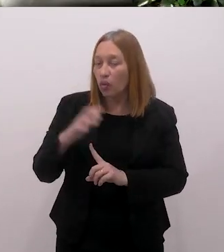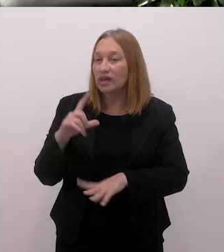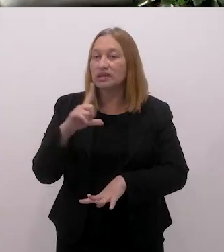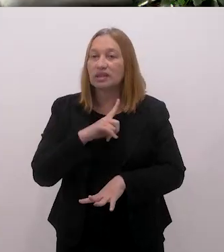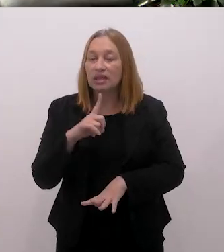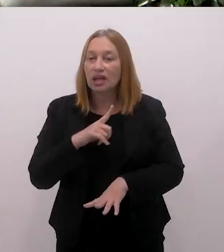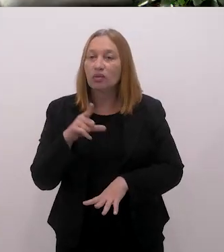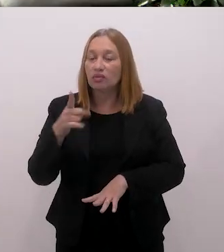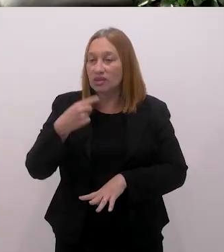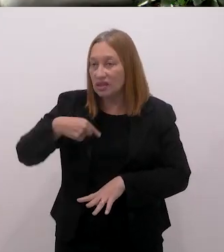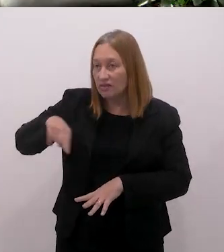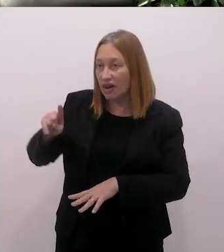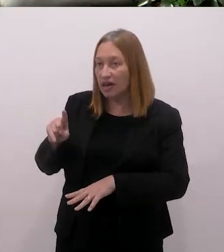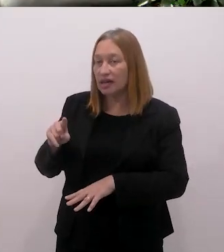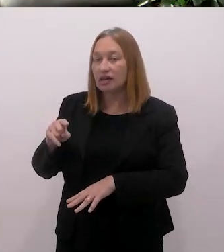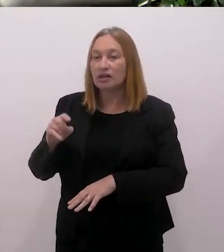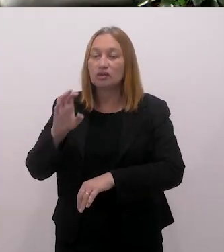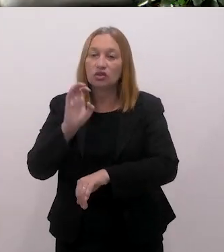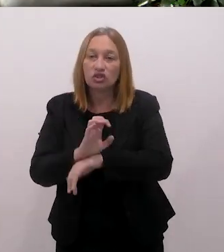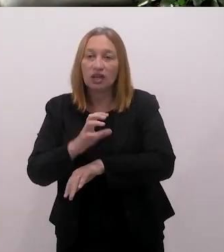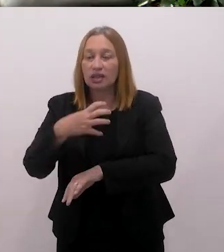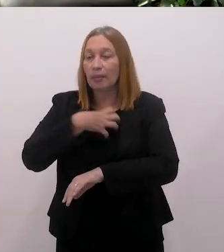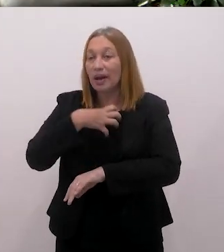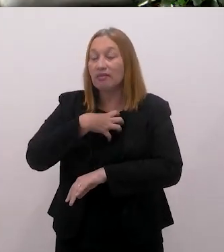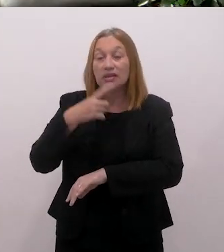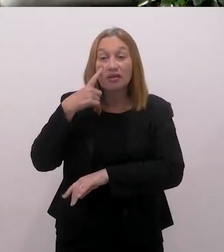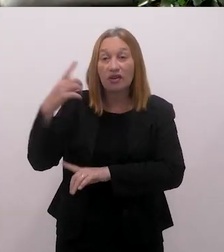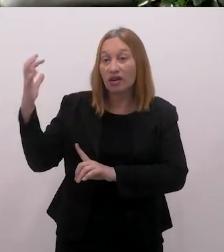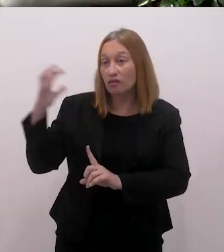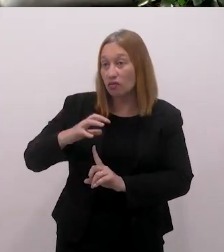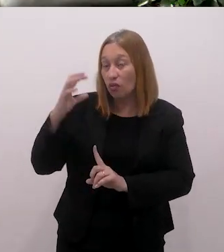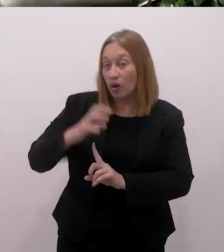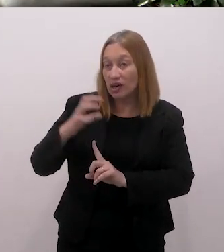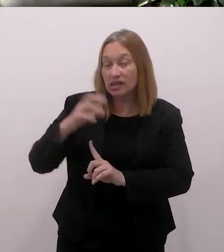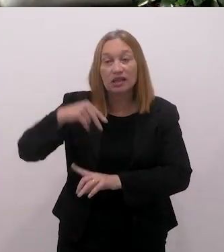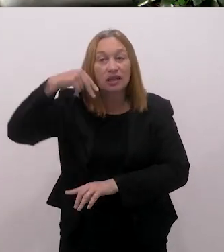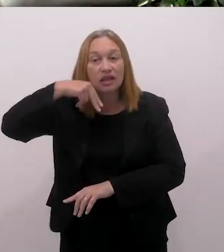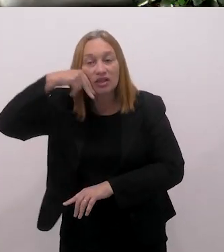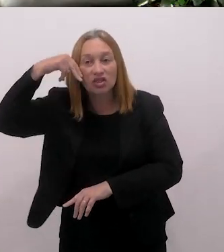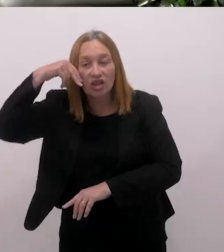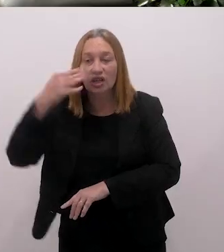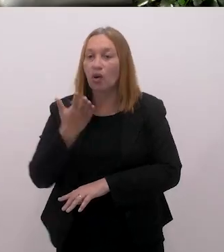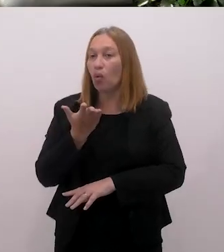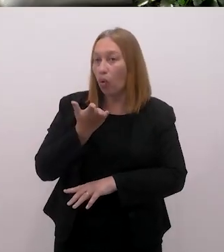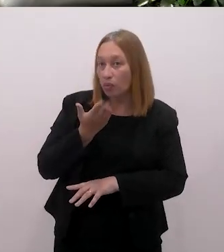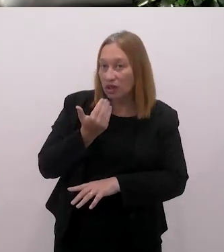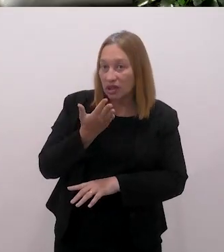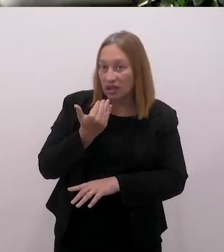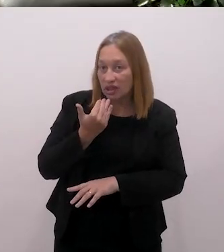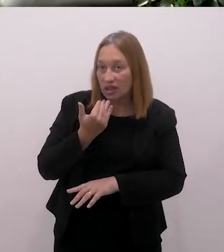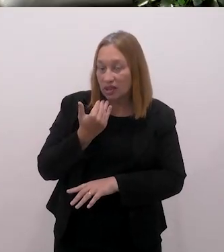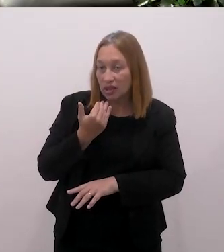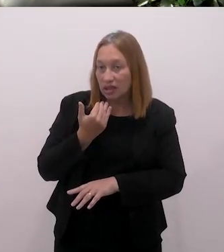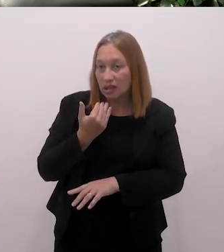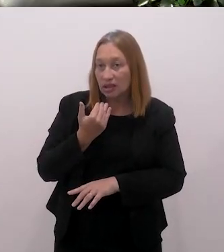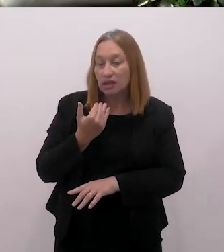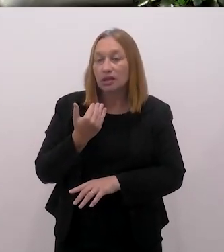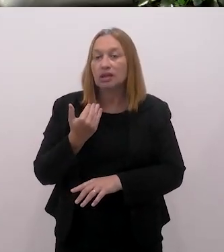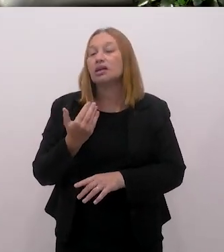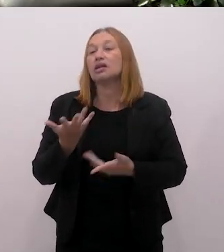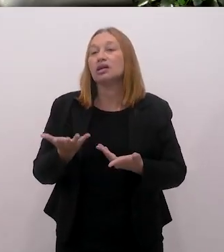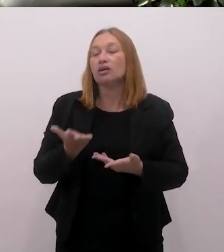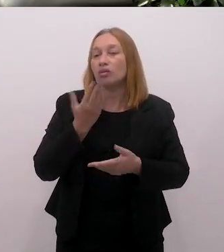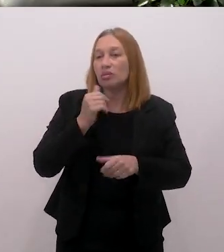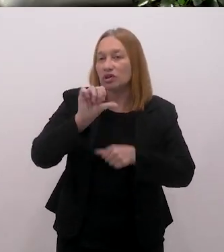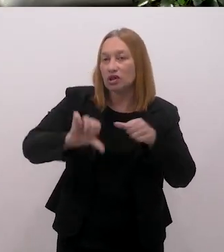muita influência. Quando você vai na Bahia, você vê muita influência da Nigéria, os pratos, né? Mas os pratos